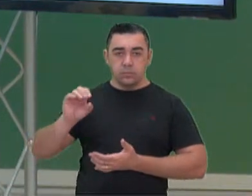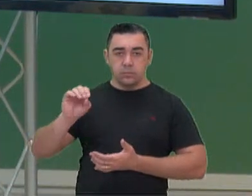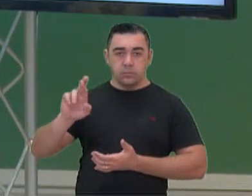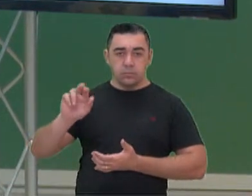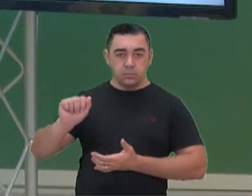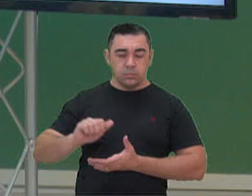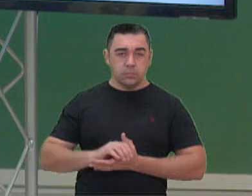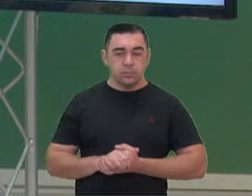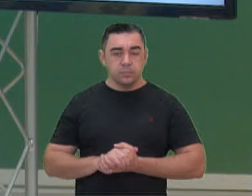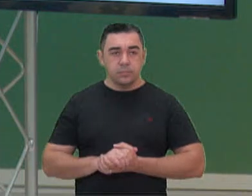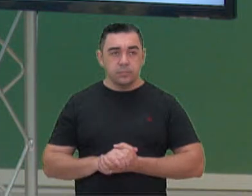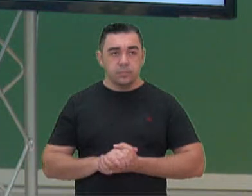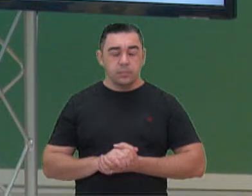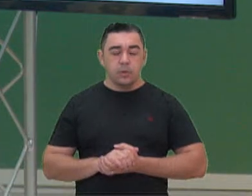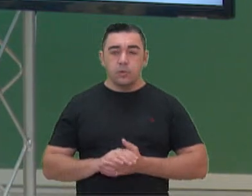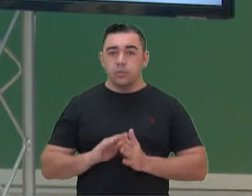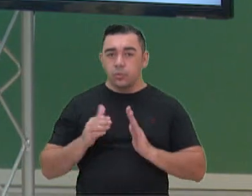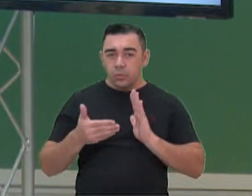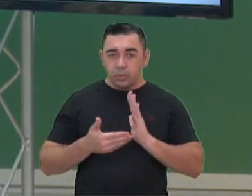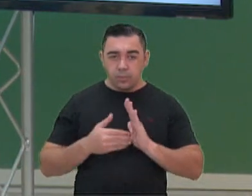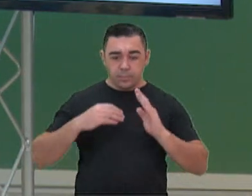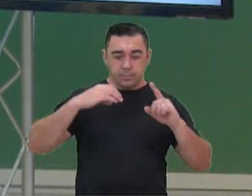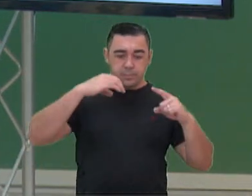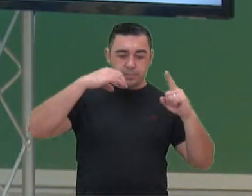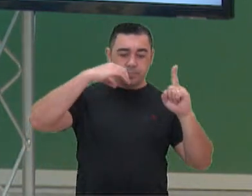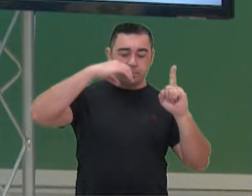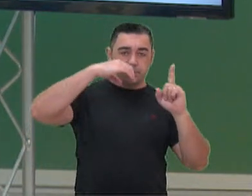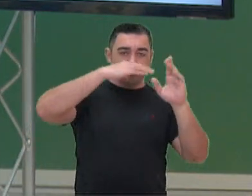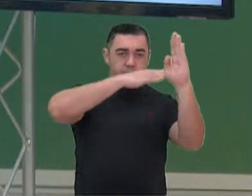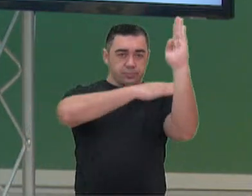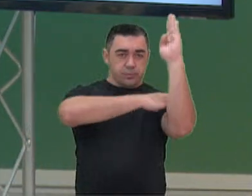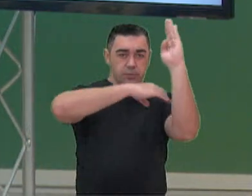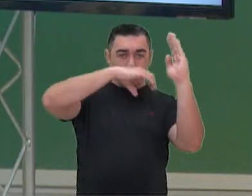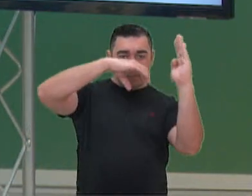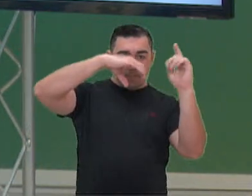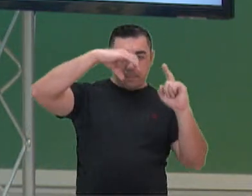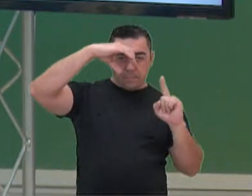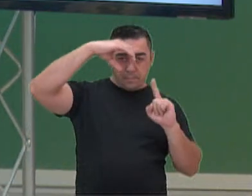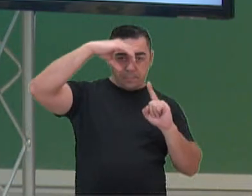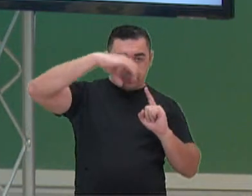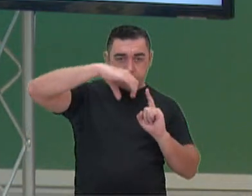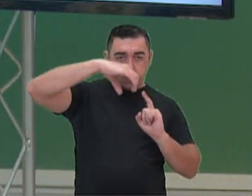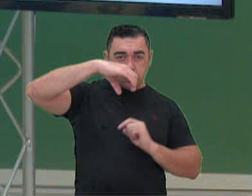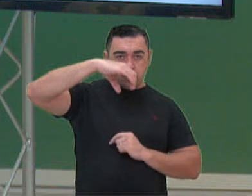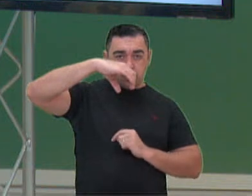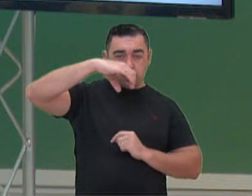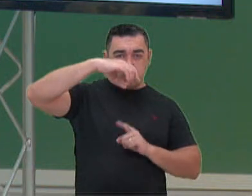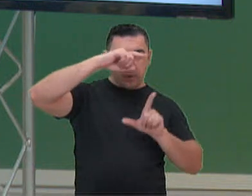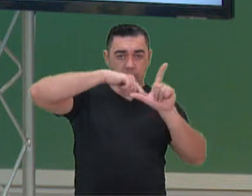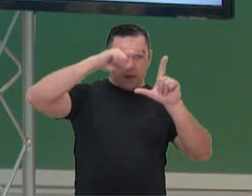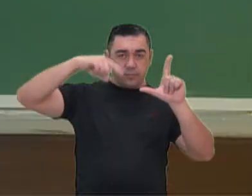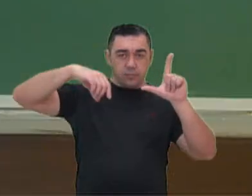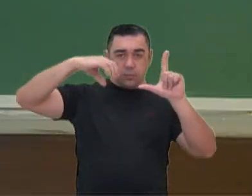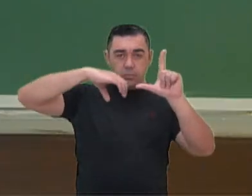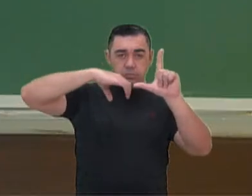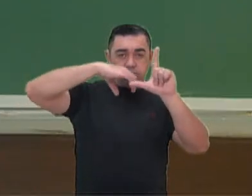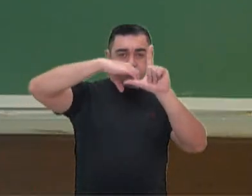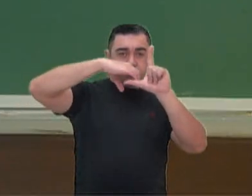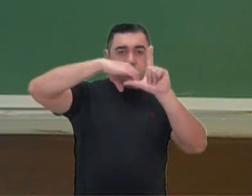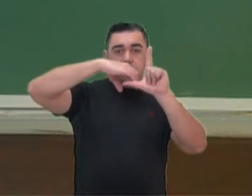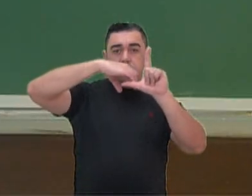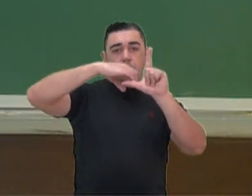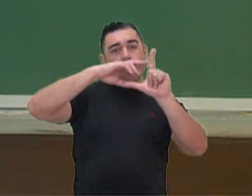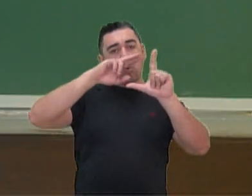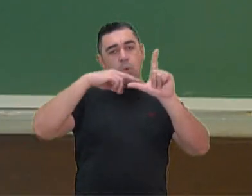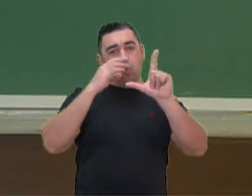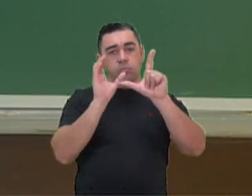Toda parábola, ela sempre, para cada valor de x, dependendo de onde você concentra, por isso que é importante a gente sempre pensar, a